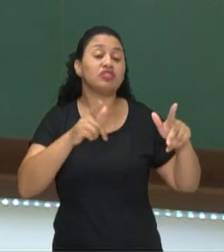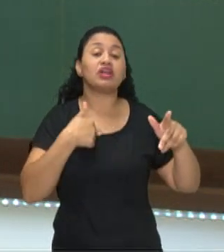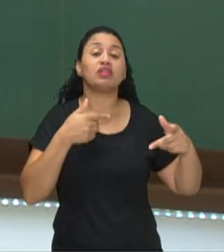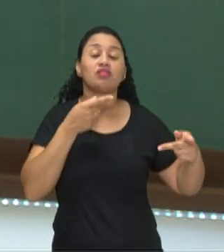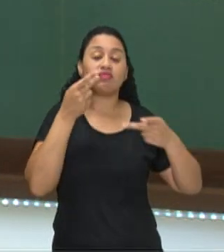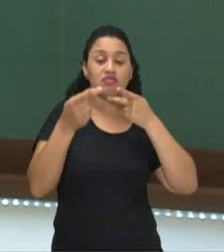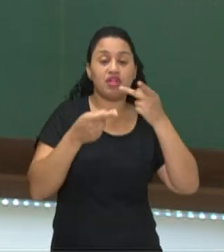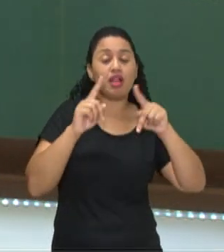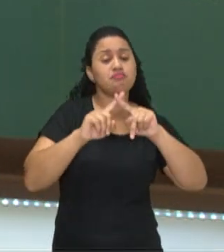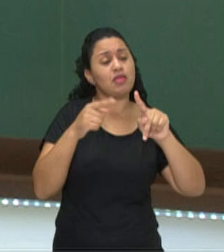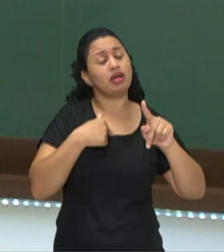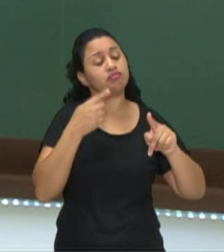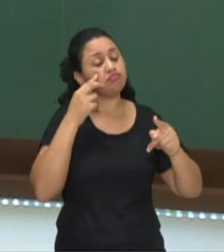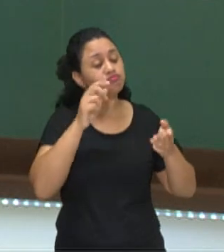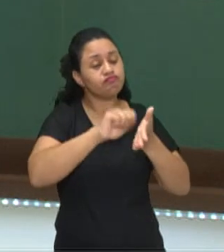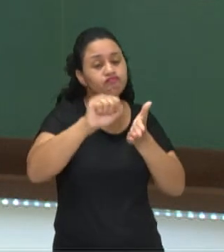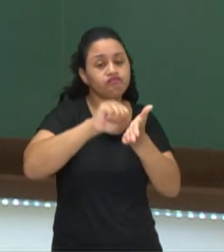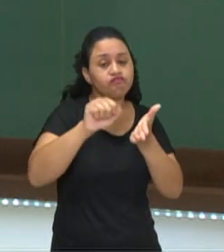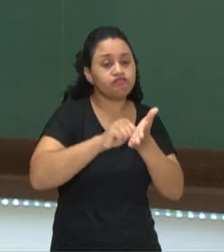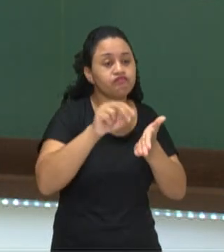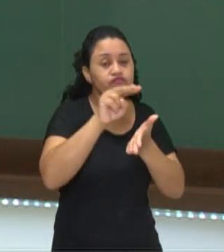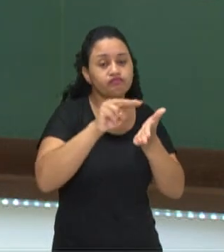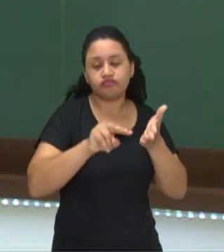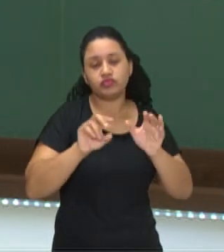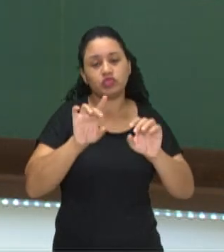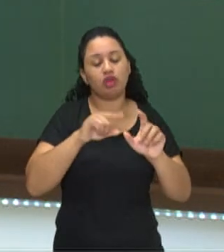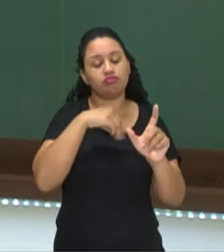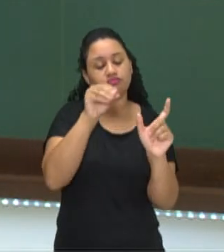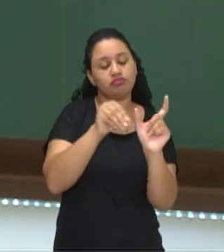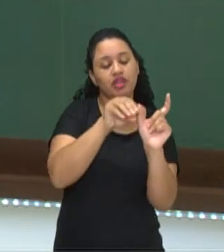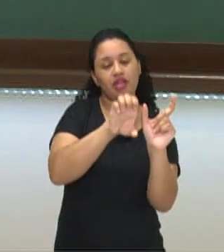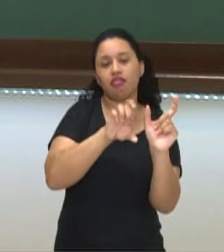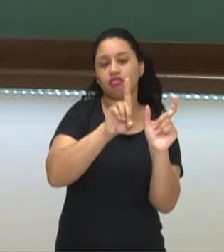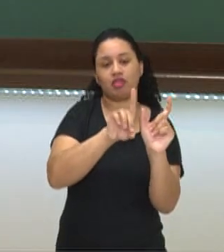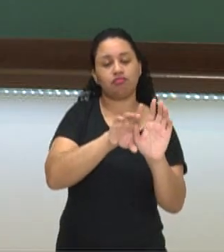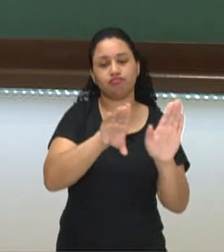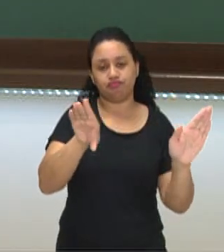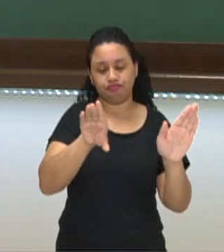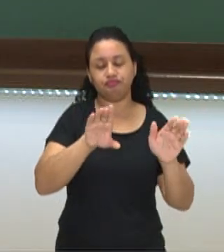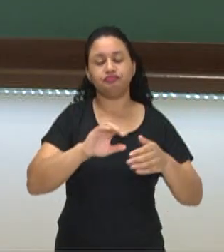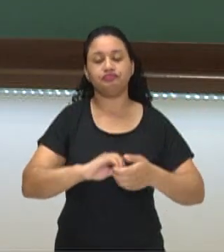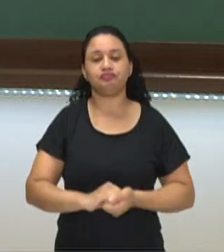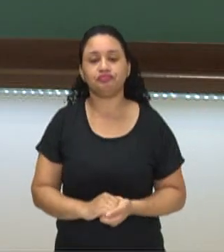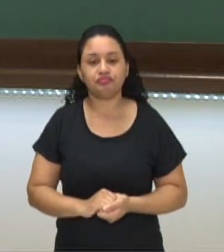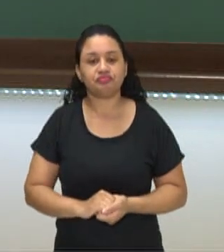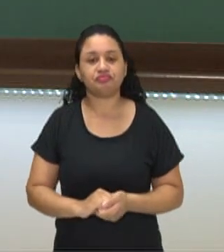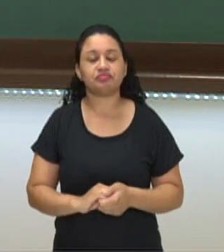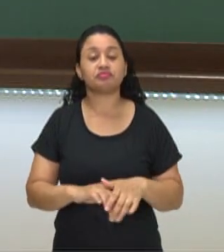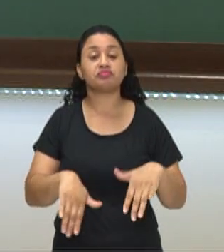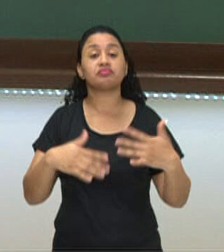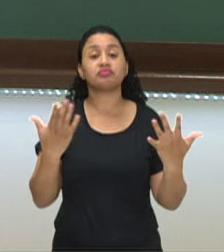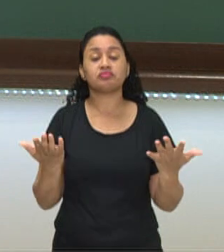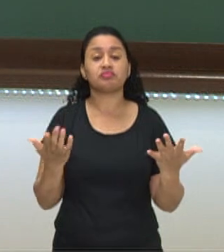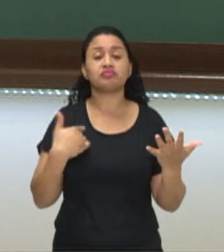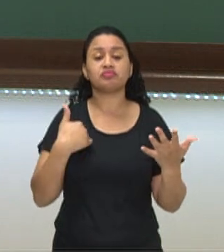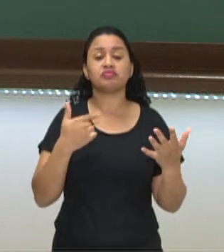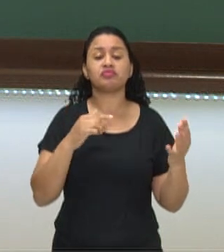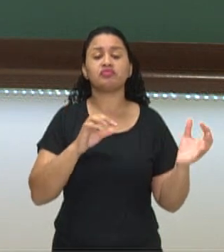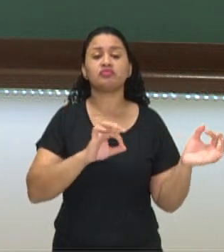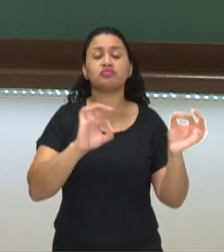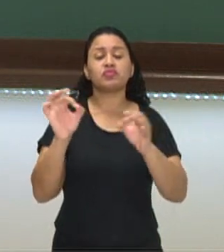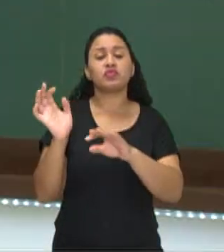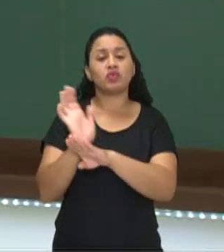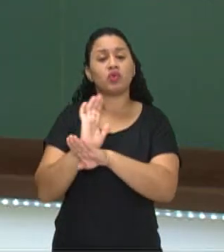pronúncia, mas de um modo geral, basta você acrescentar o ed em todos os verbos irregulares no passado, ok?